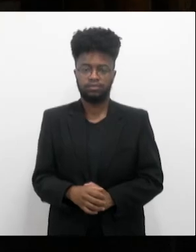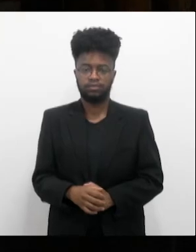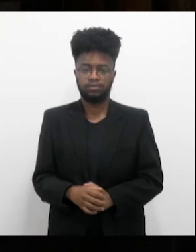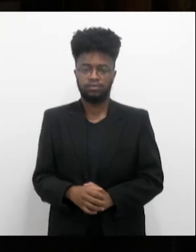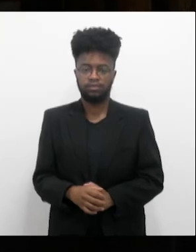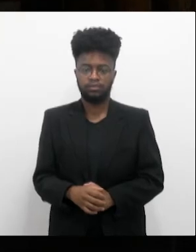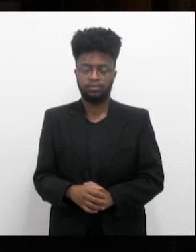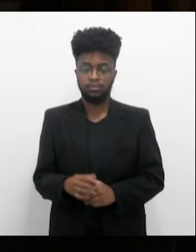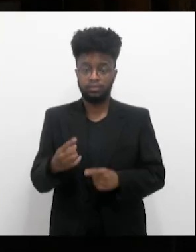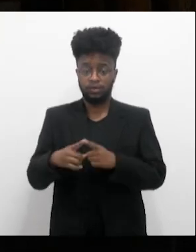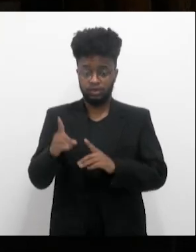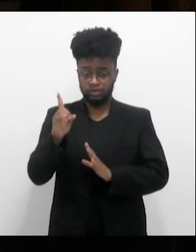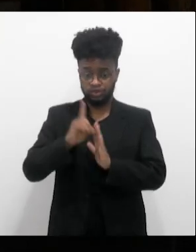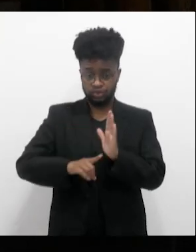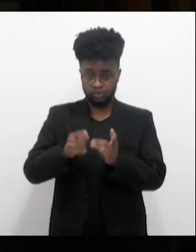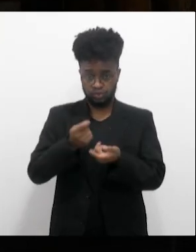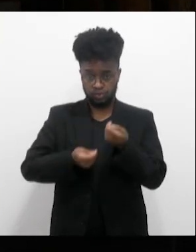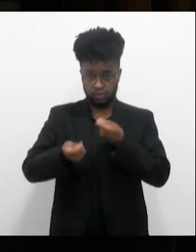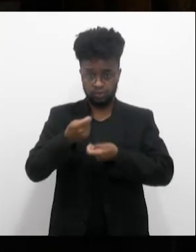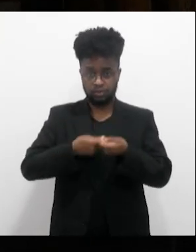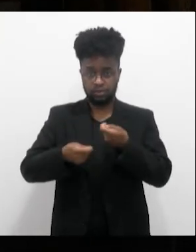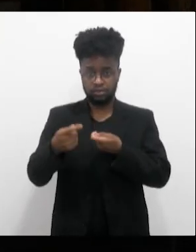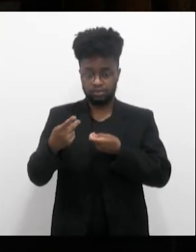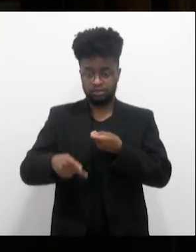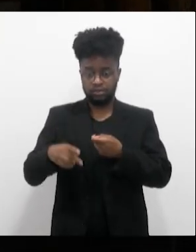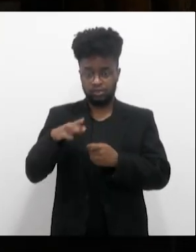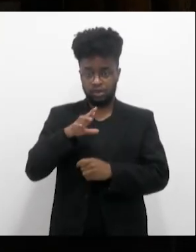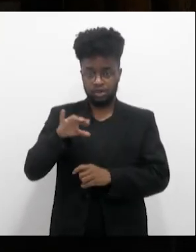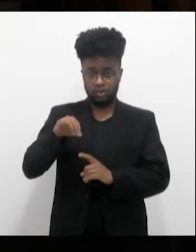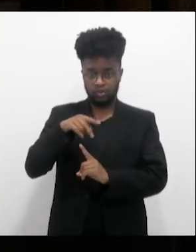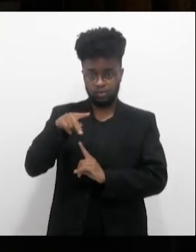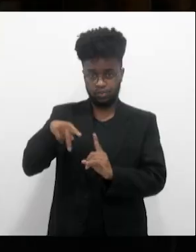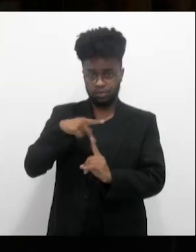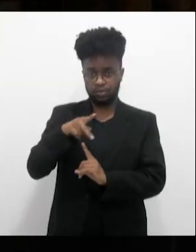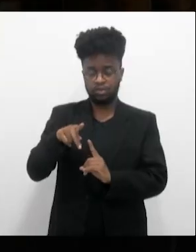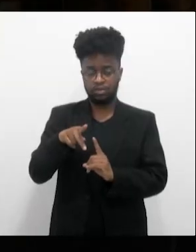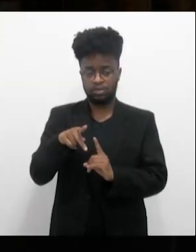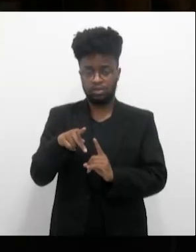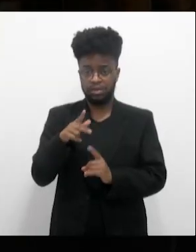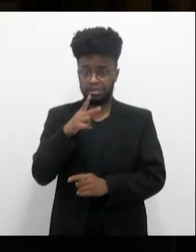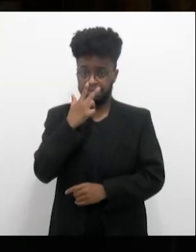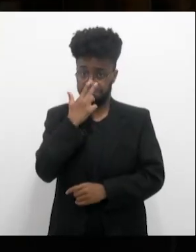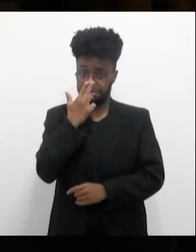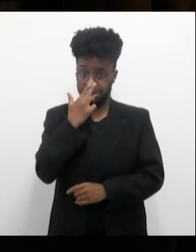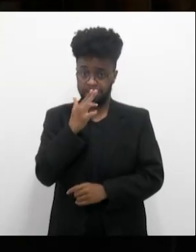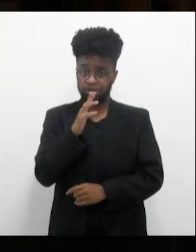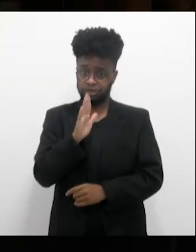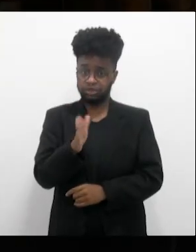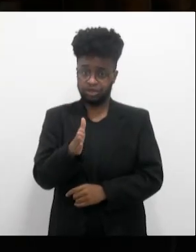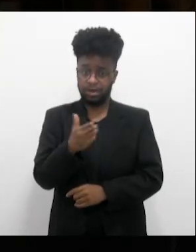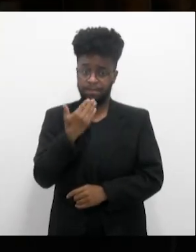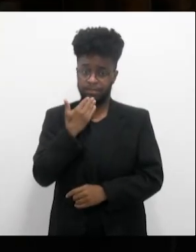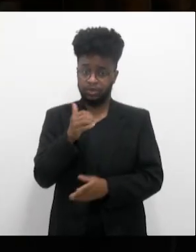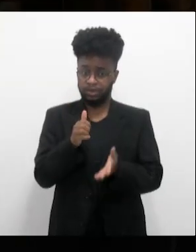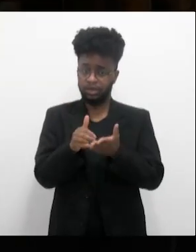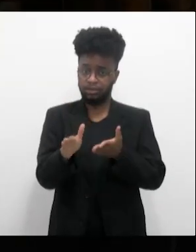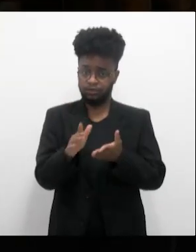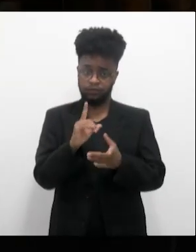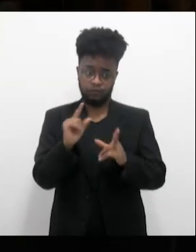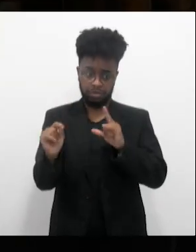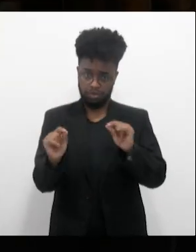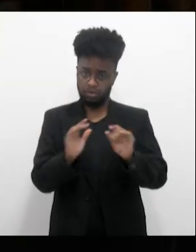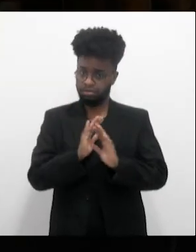O diretor financeiro do Rio Previdência, tudo indica que já se exonerou e foi embora.